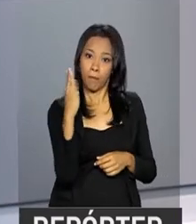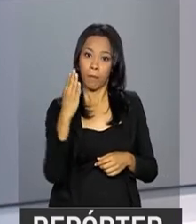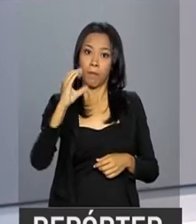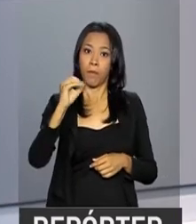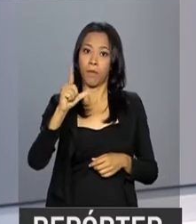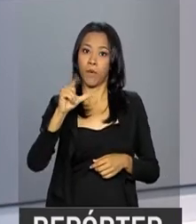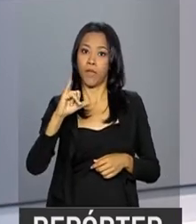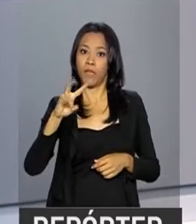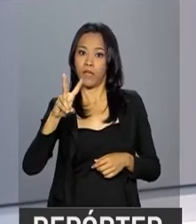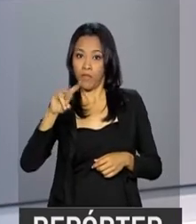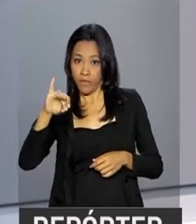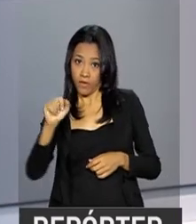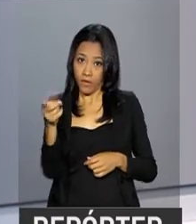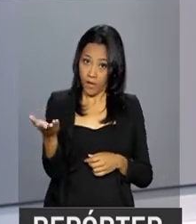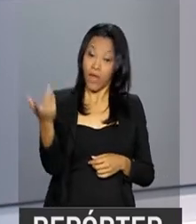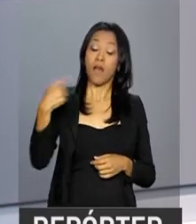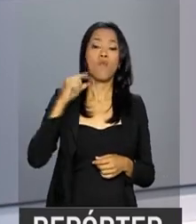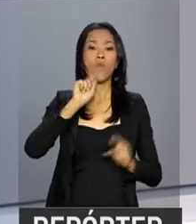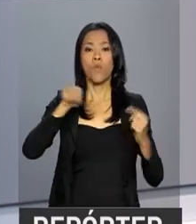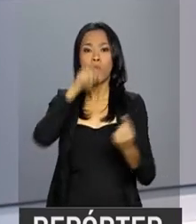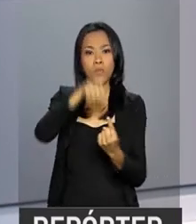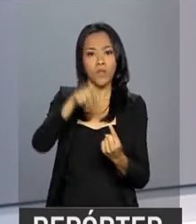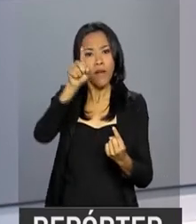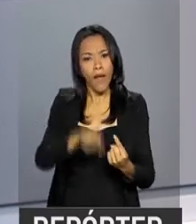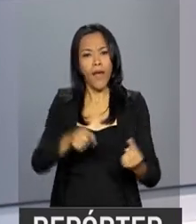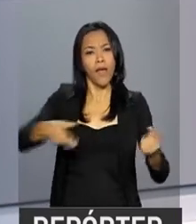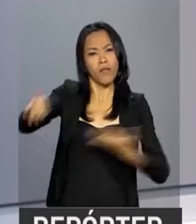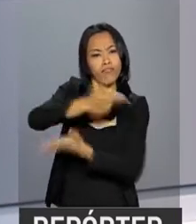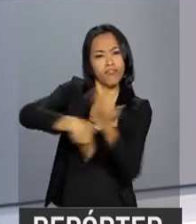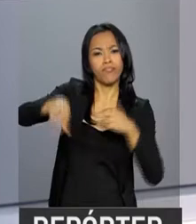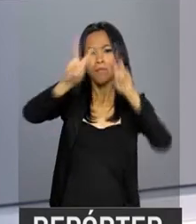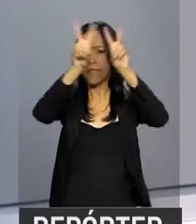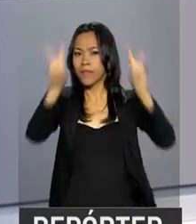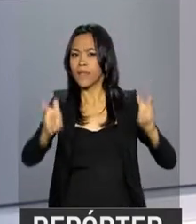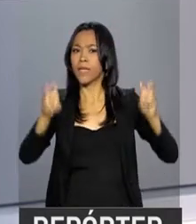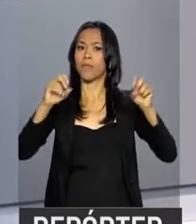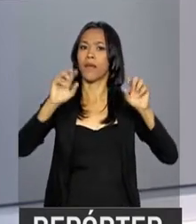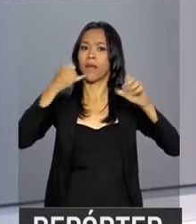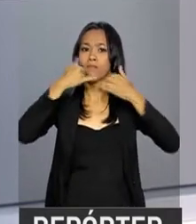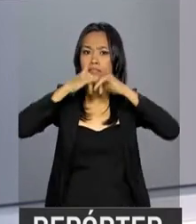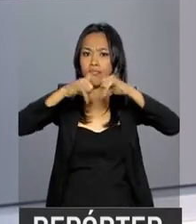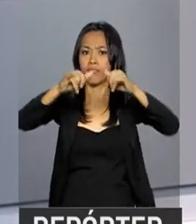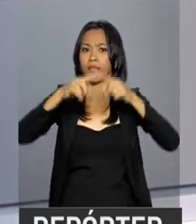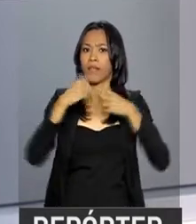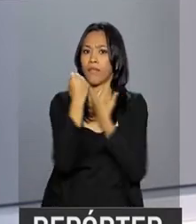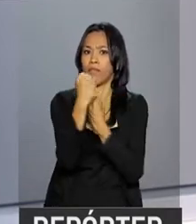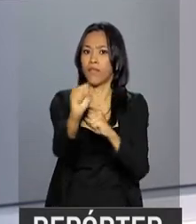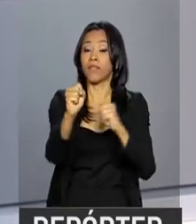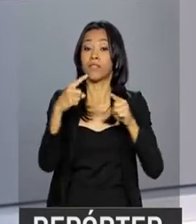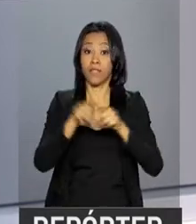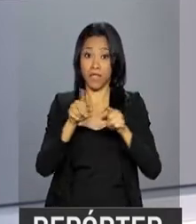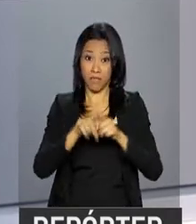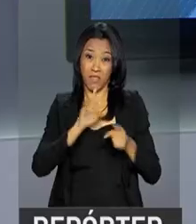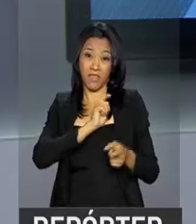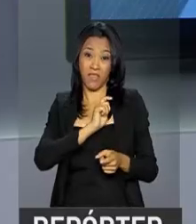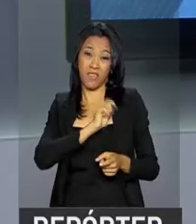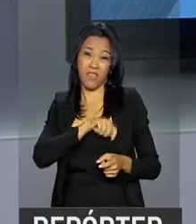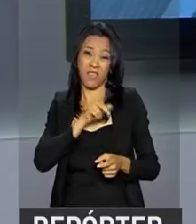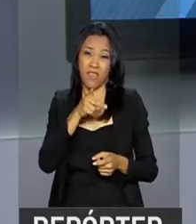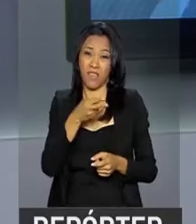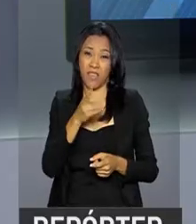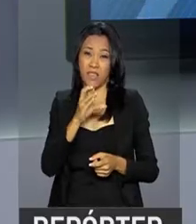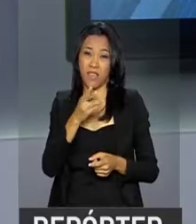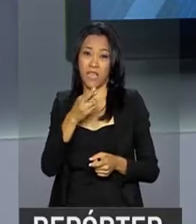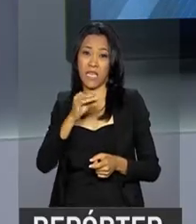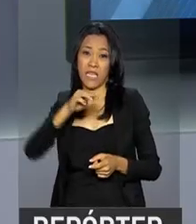presidentes vão fortalecer a cooperação bilateral em temas como energia defesa e combate a crimes na fronteira a